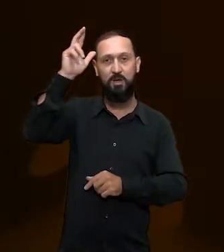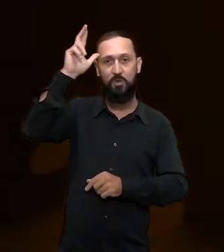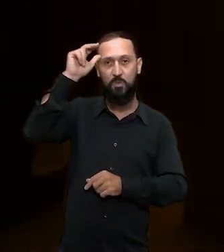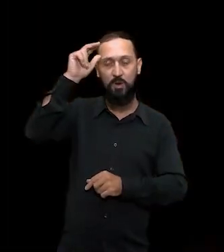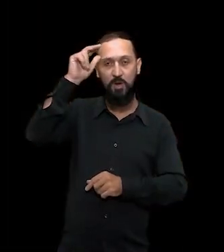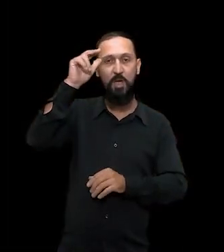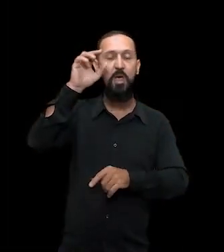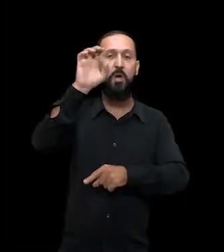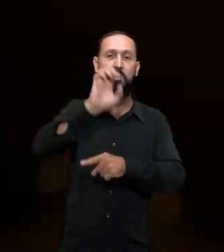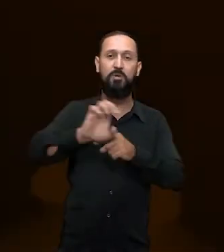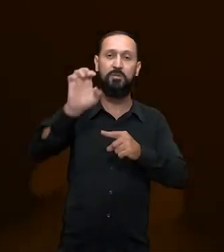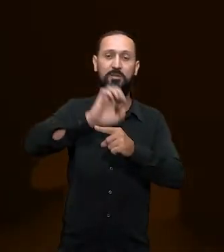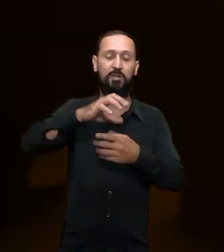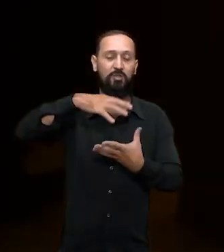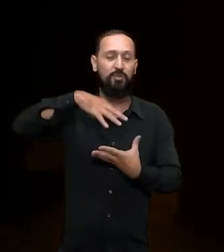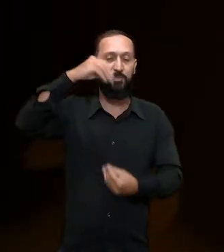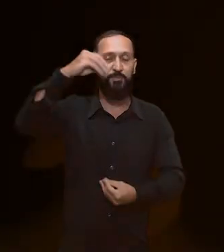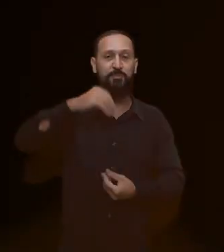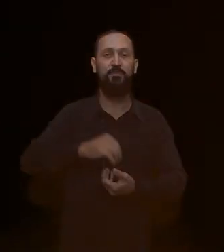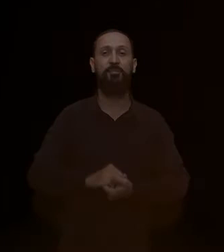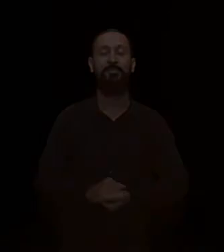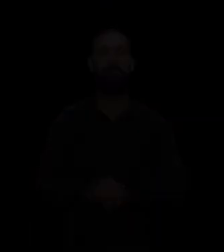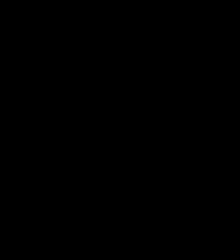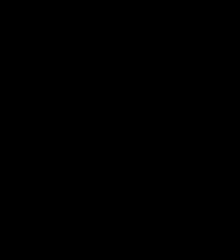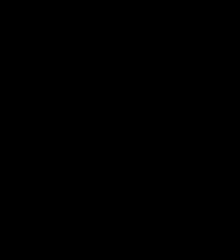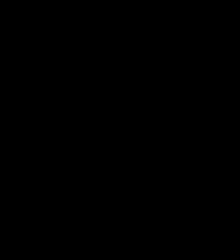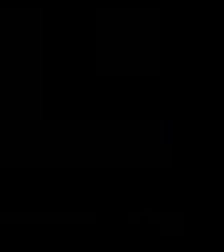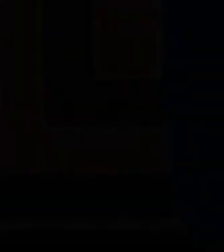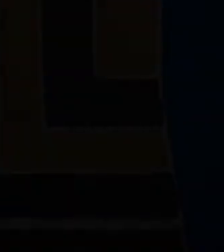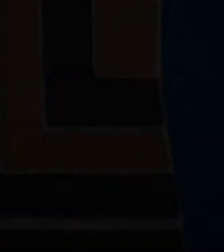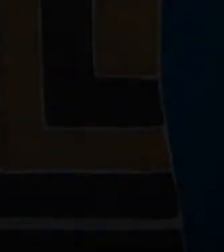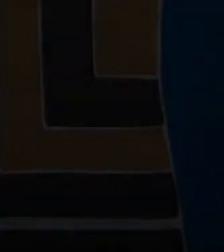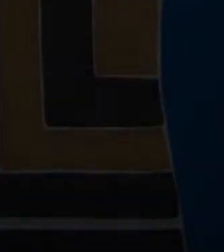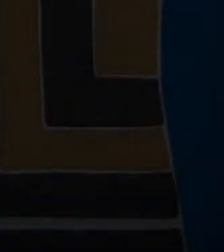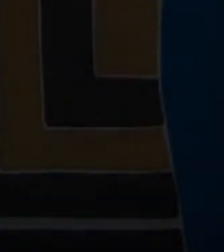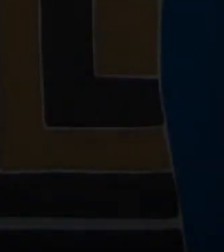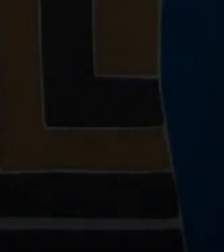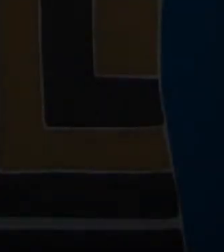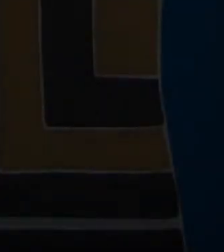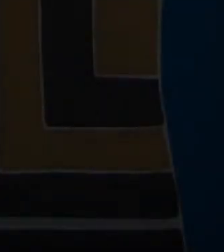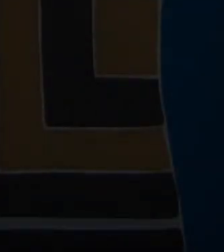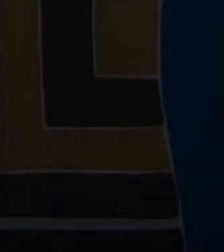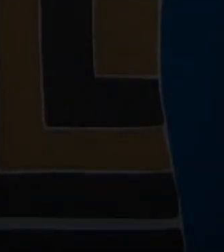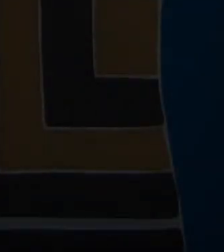Guaicuru é o estado de espírito.